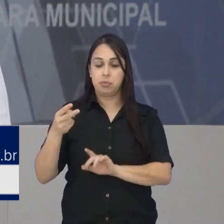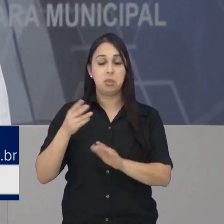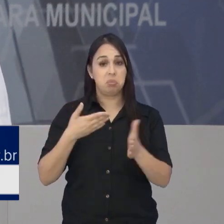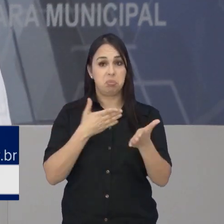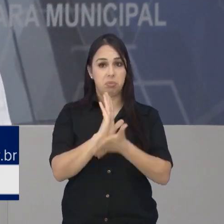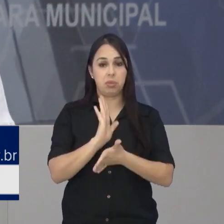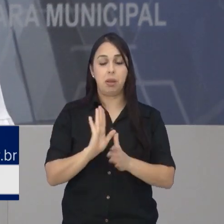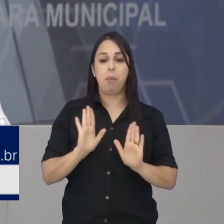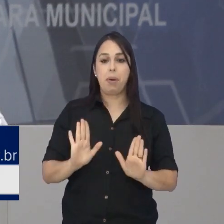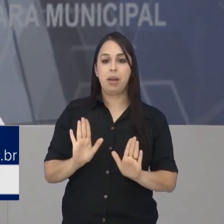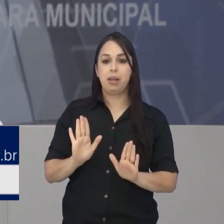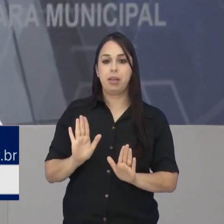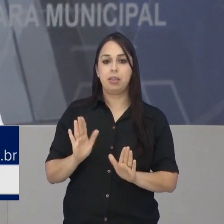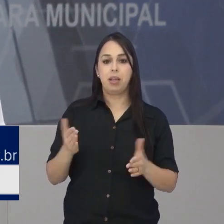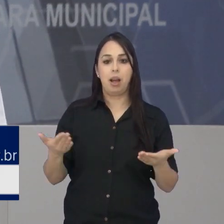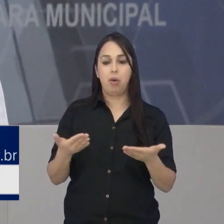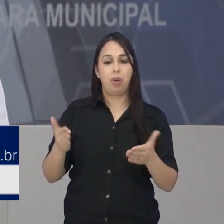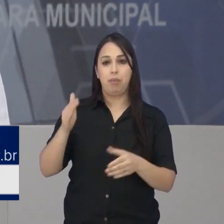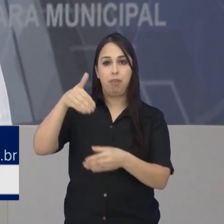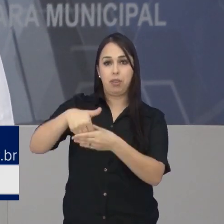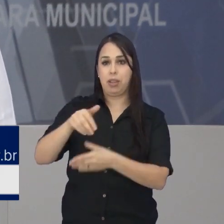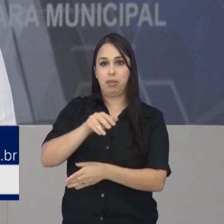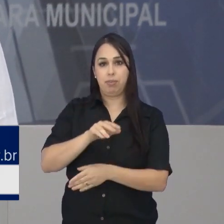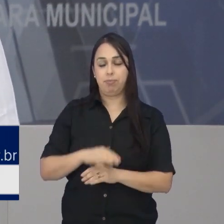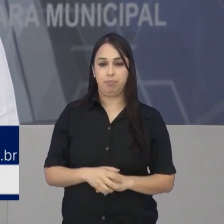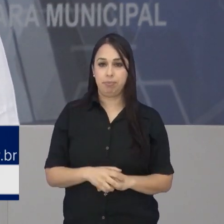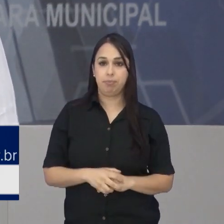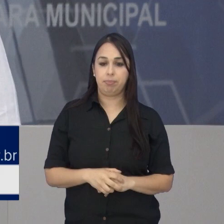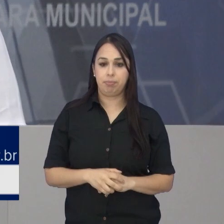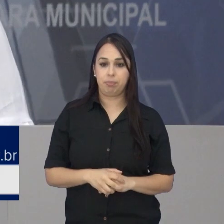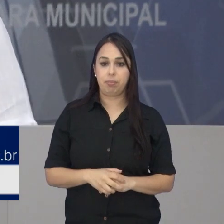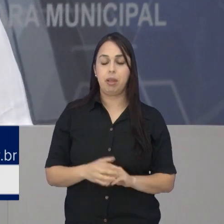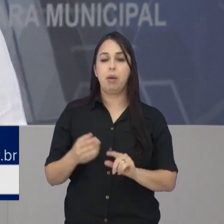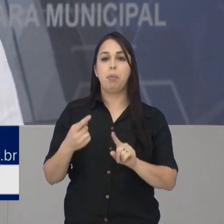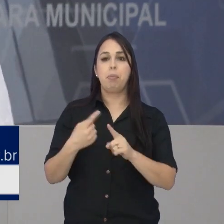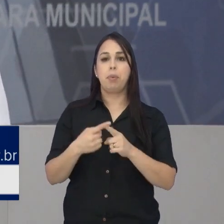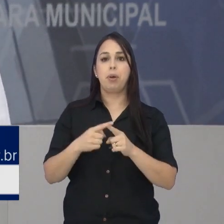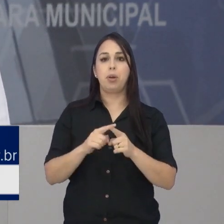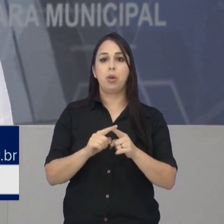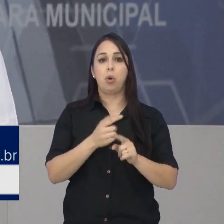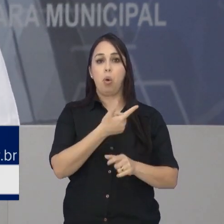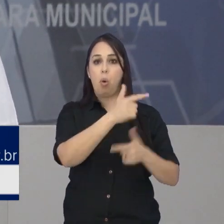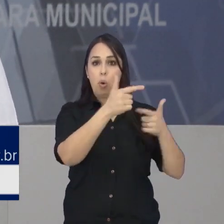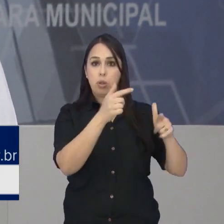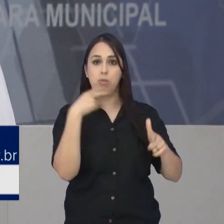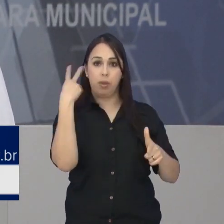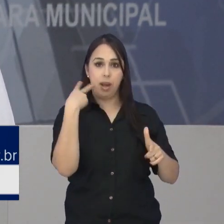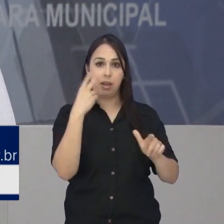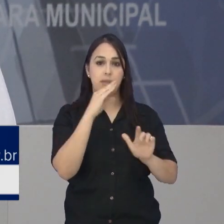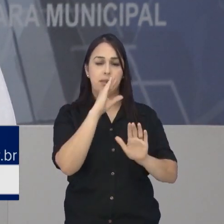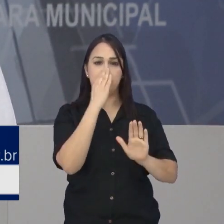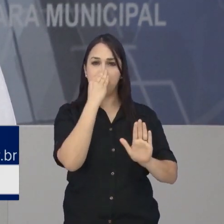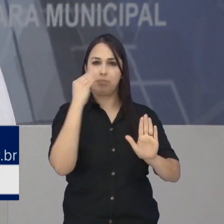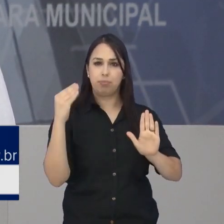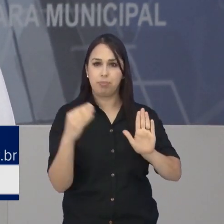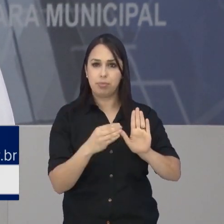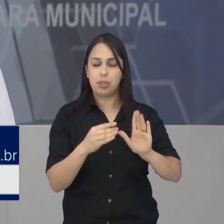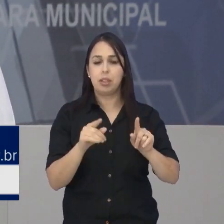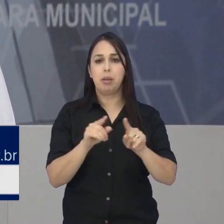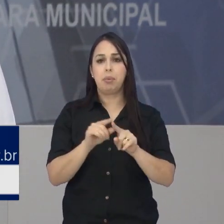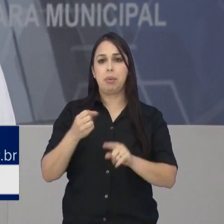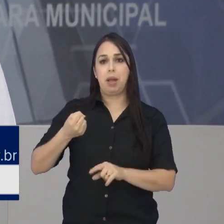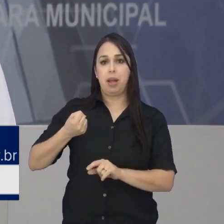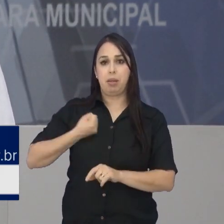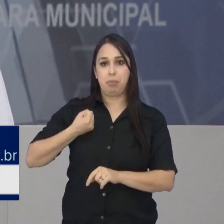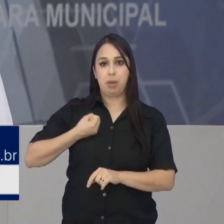plenário. Infelizmente, não vão ao plenário por causa de terem sido rejeitados por outros vereadores. Quanto à emenda 3, a partir do entendimento de